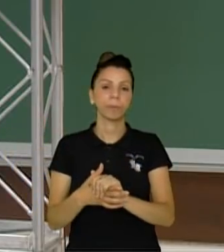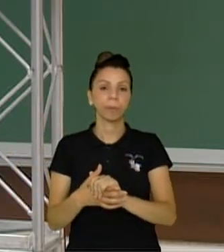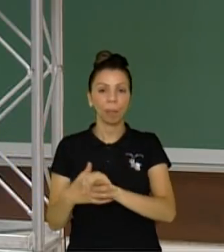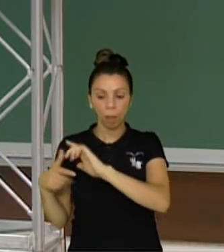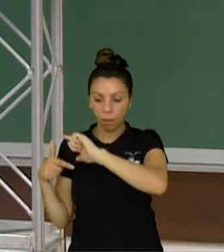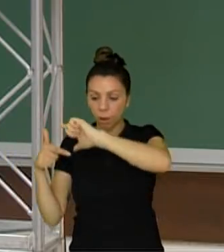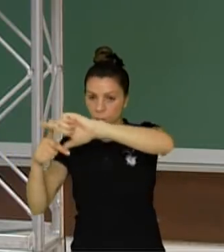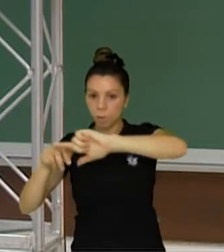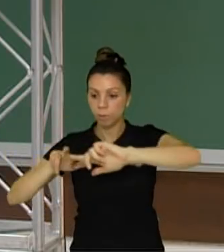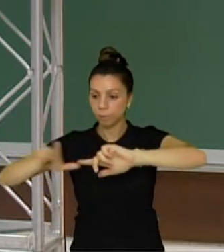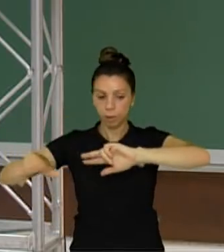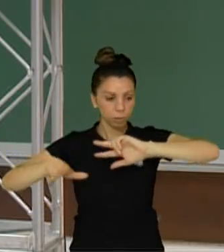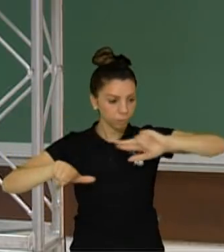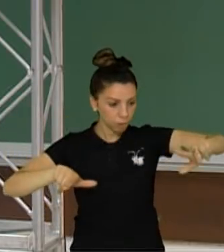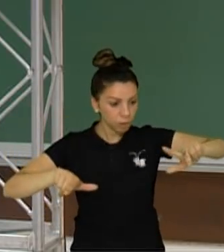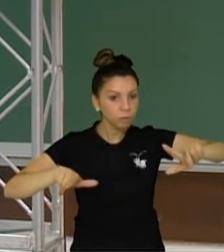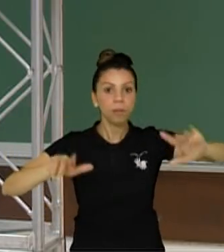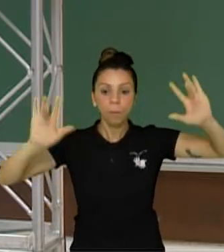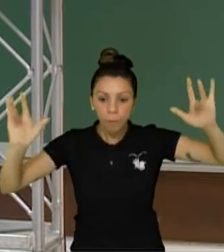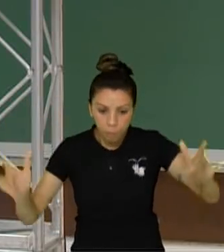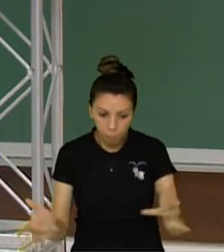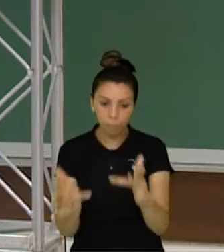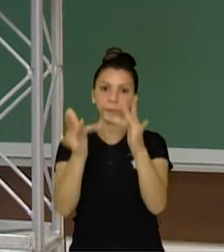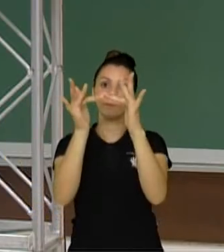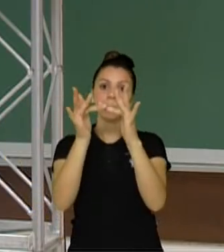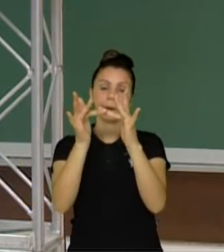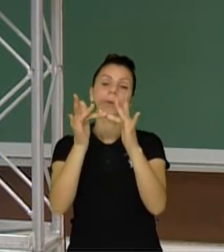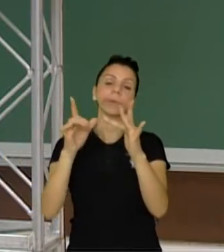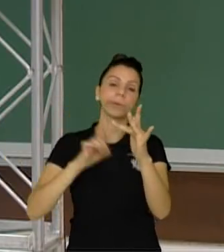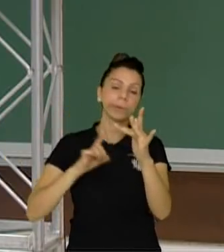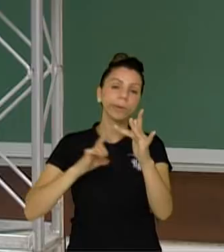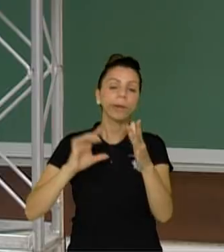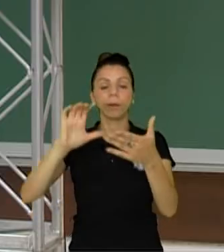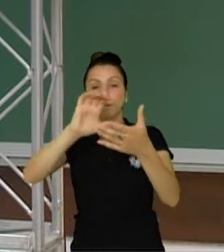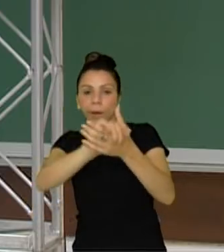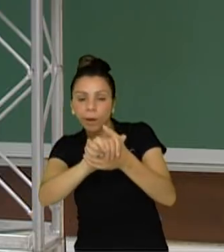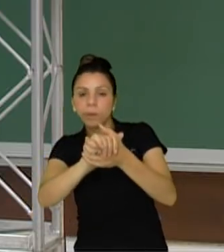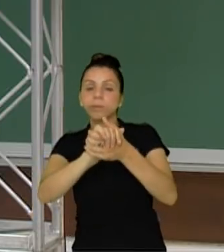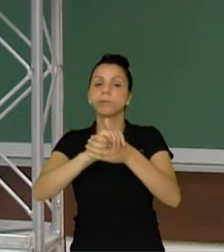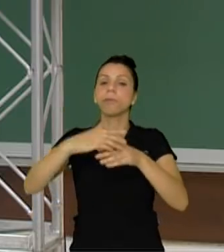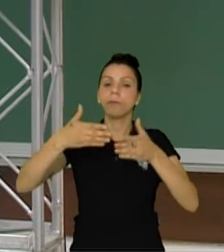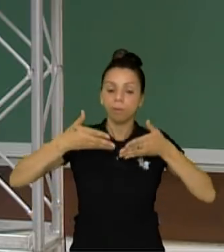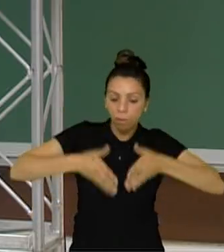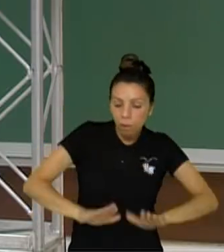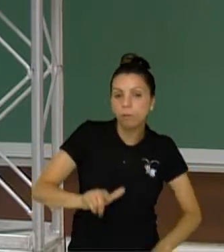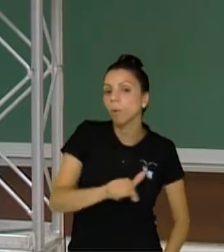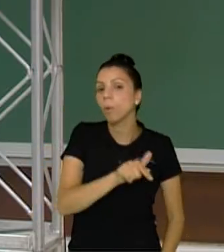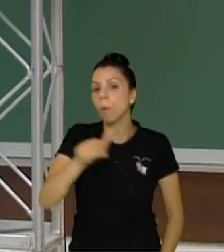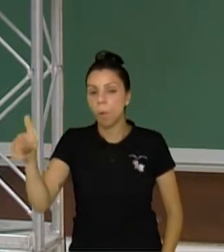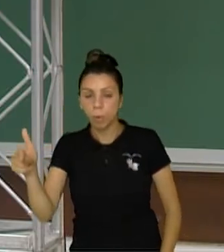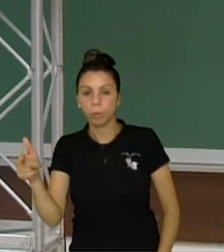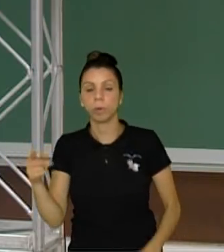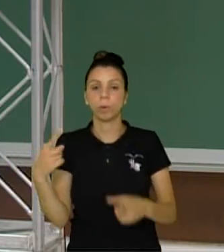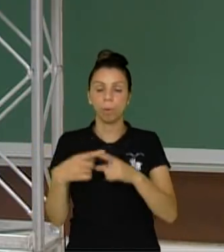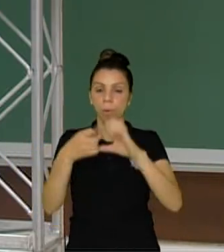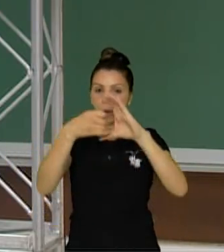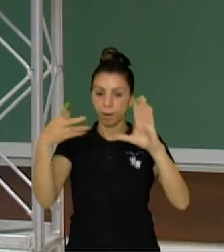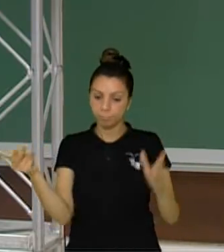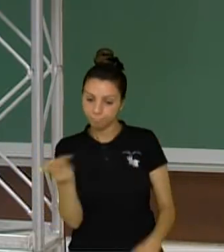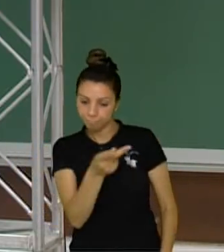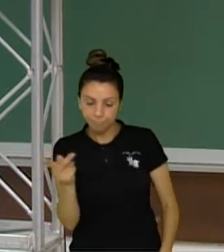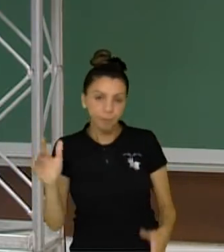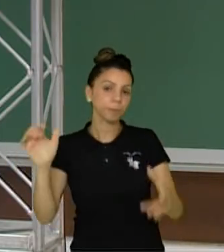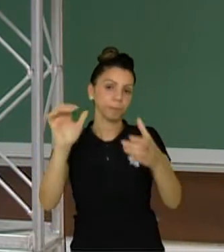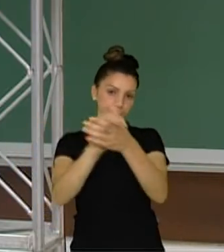têm relacionamentos e nascem outras pessoas com características semelhantes das duas etnias que se uniram,